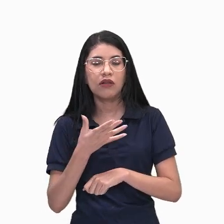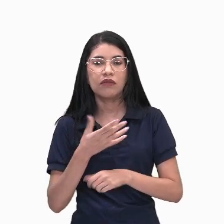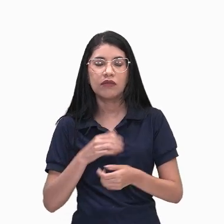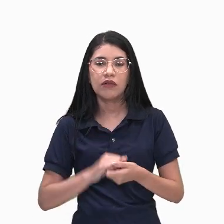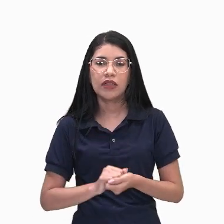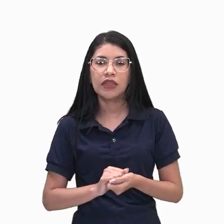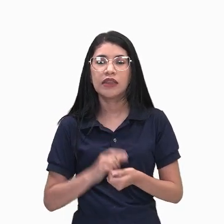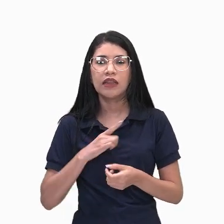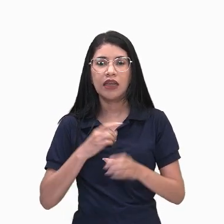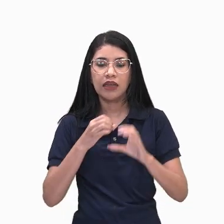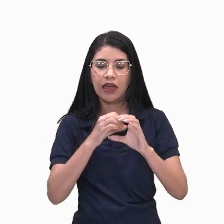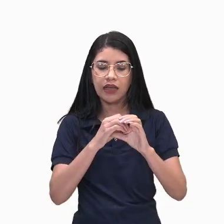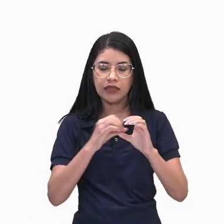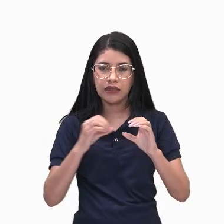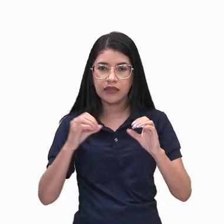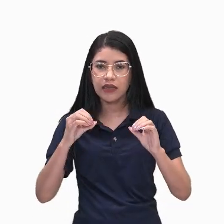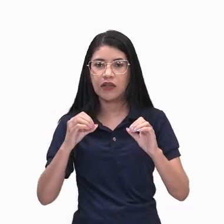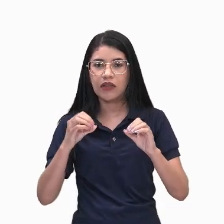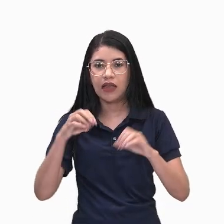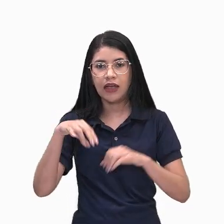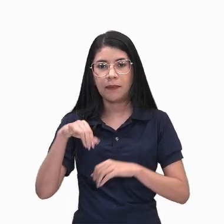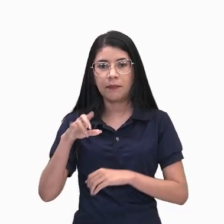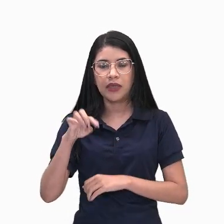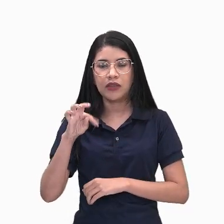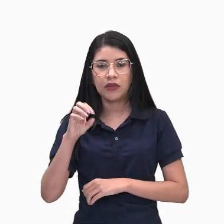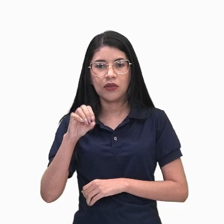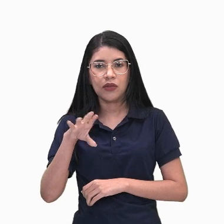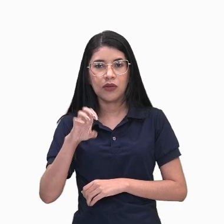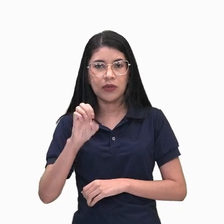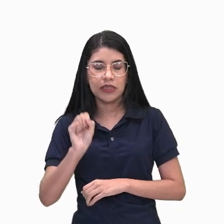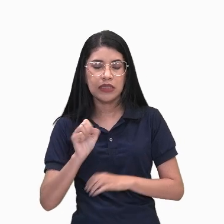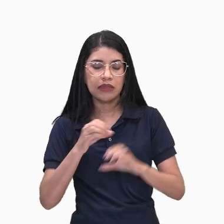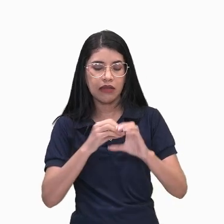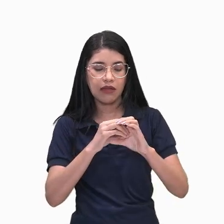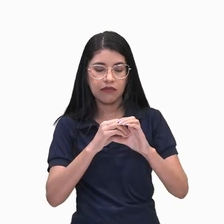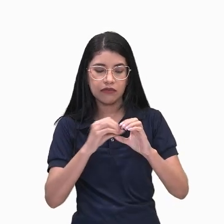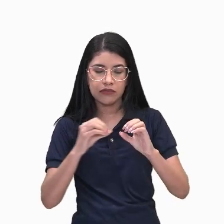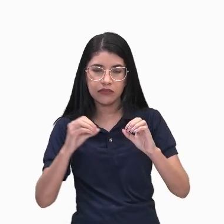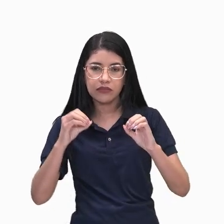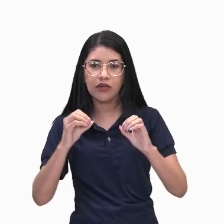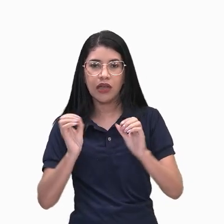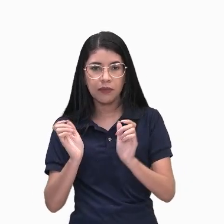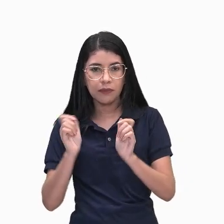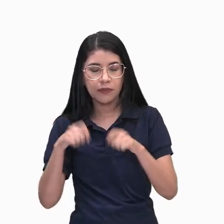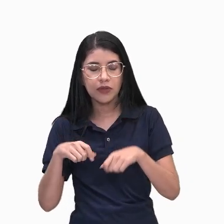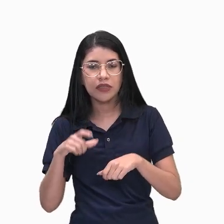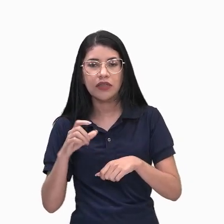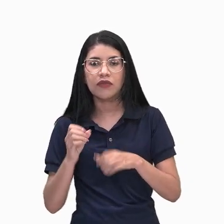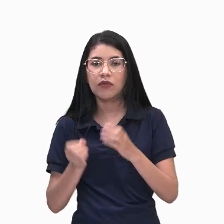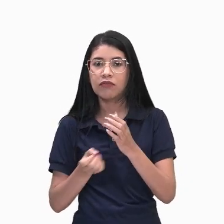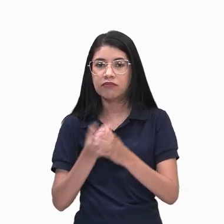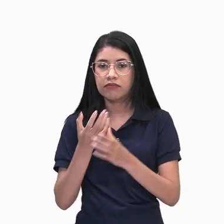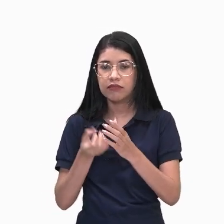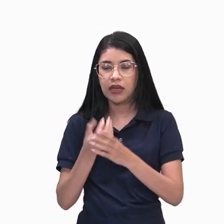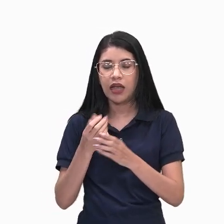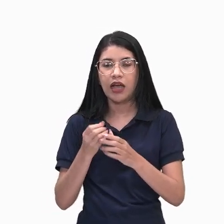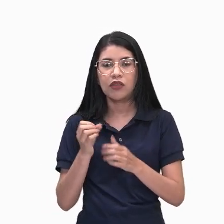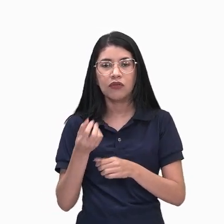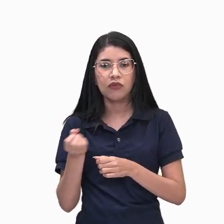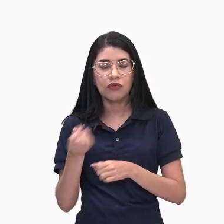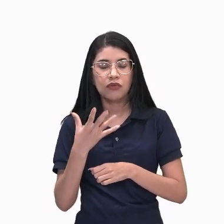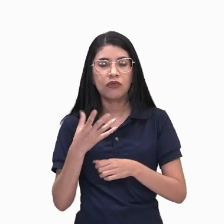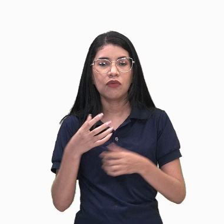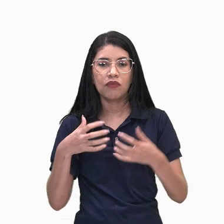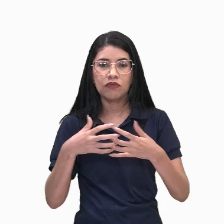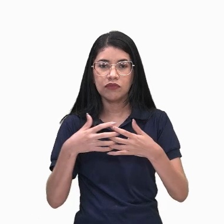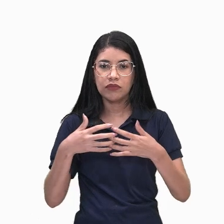sucessivas divisões celulares, que no caso são as mitoses, para que se renove e elas venham ocupar ali aquelas células que foram perdidas, né?